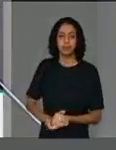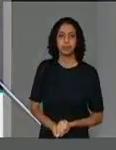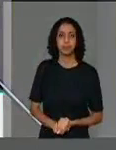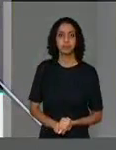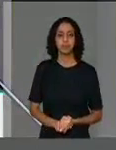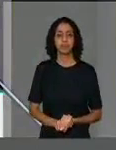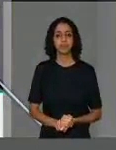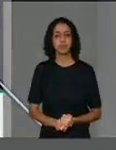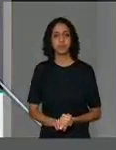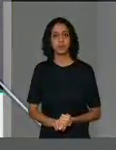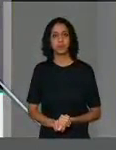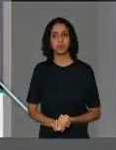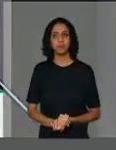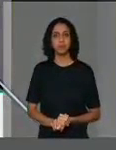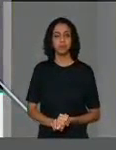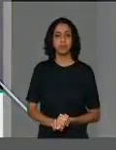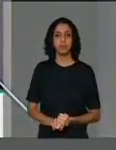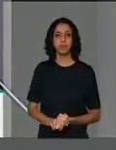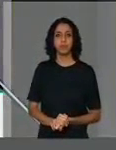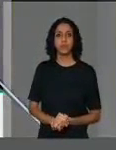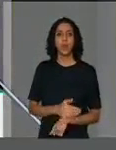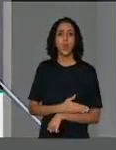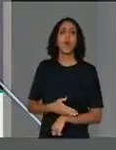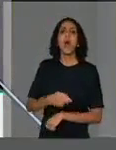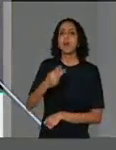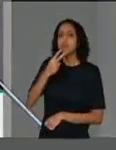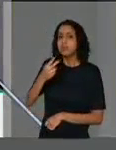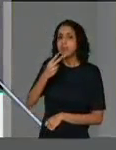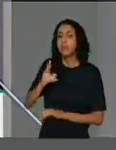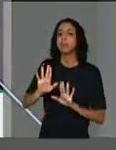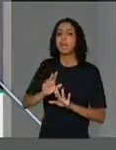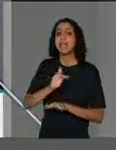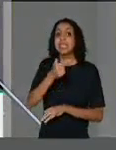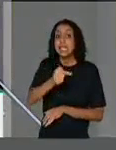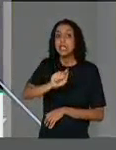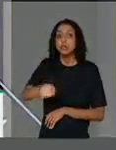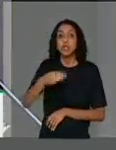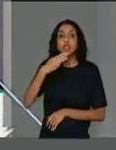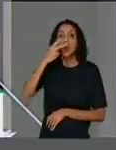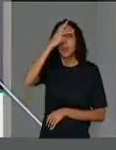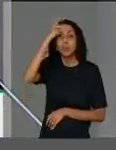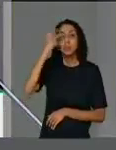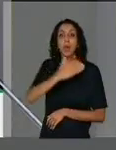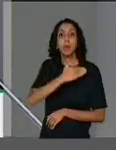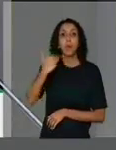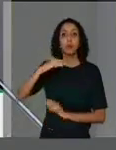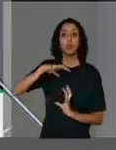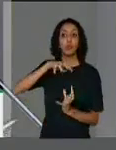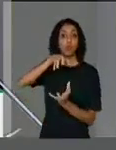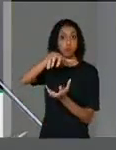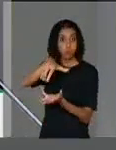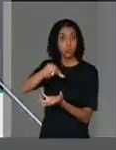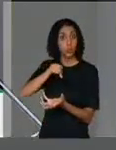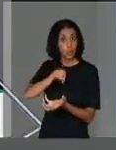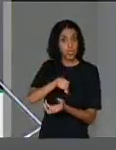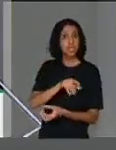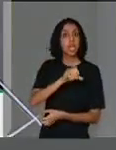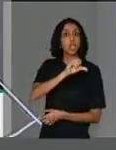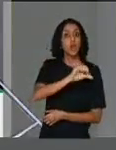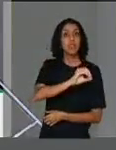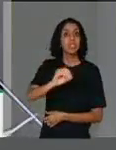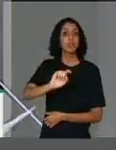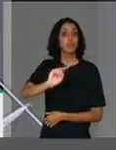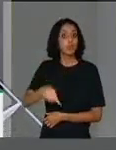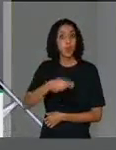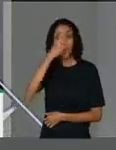O tabagismo é responsável por mais de 7 milhões de mortes por ano em todo o mundo, dos quais cerca de 900 mil são